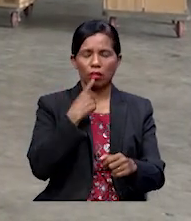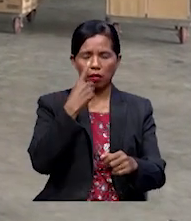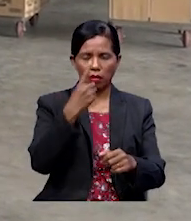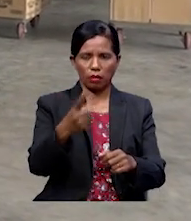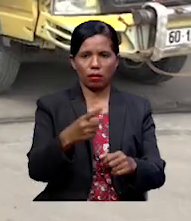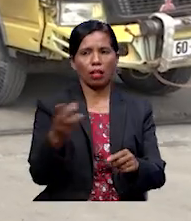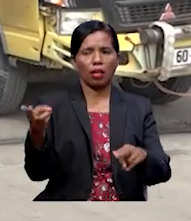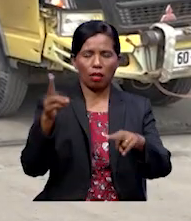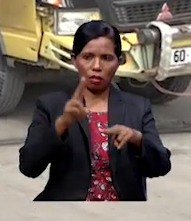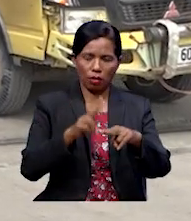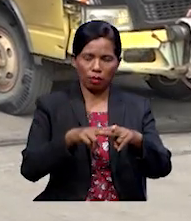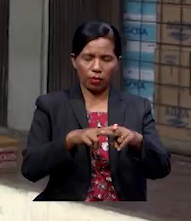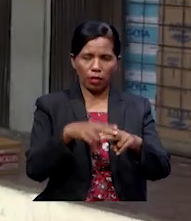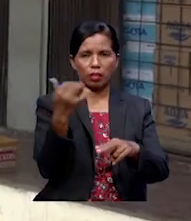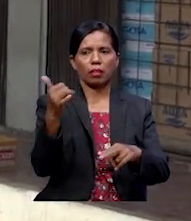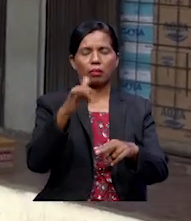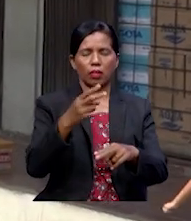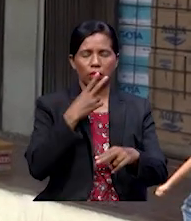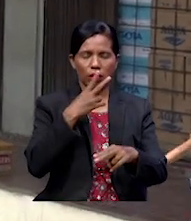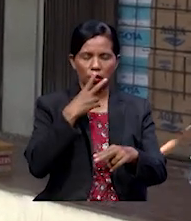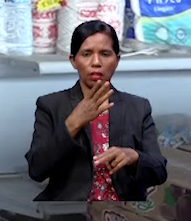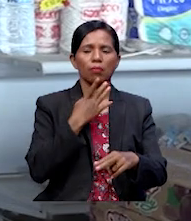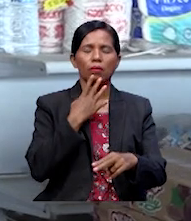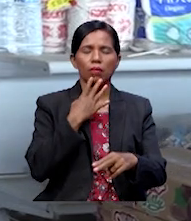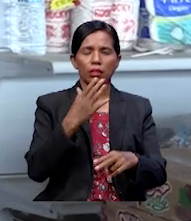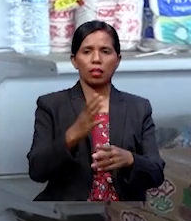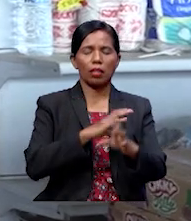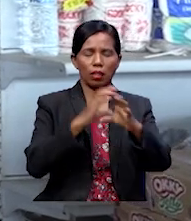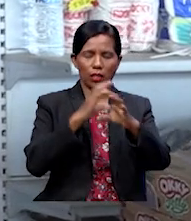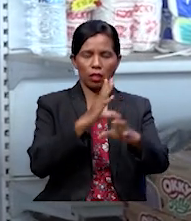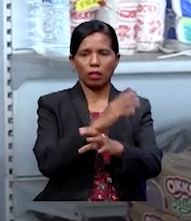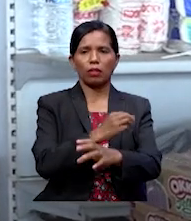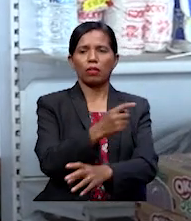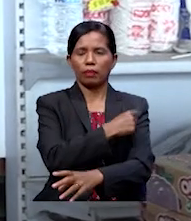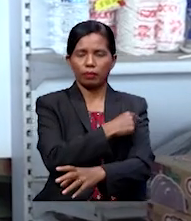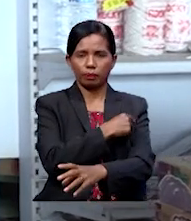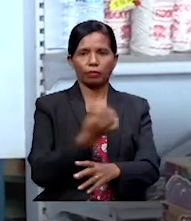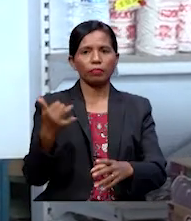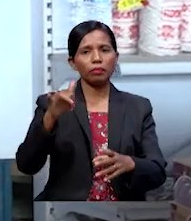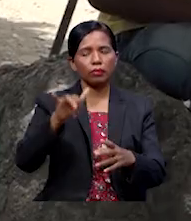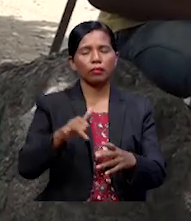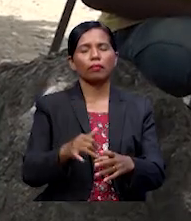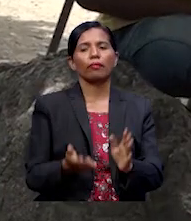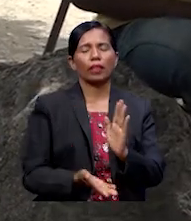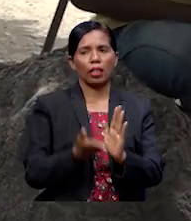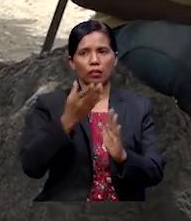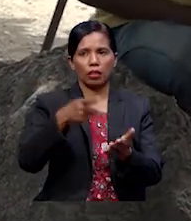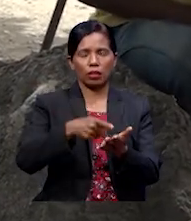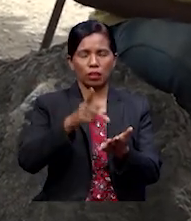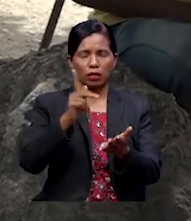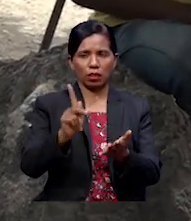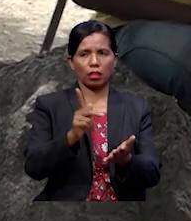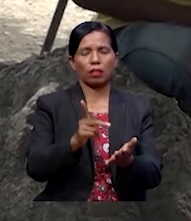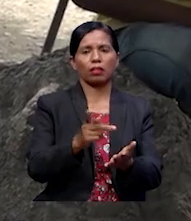balun aumenta preço makas basigaru masimidar kareta no bebidas açucaradas. Hasai imposto ia